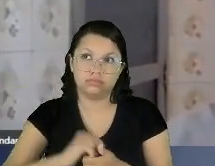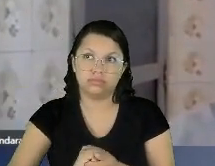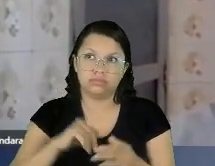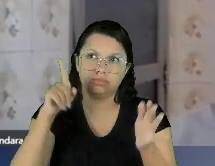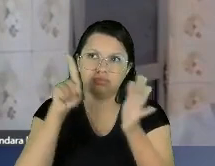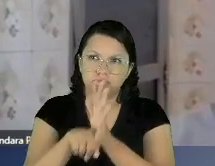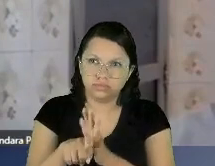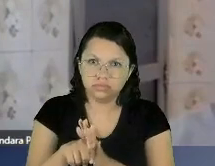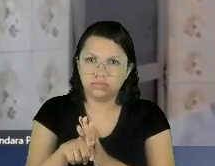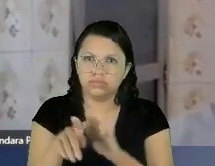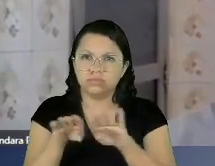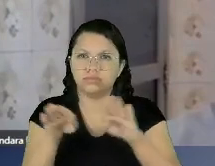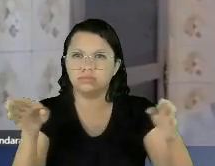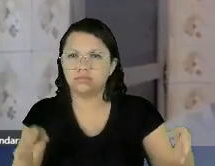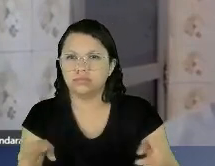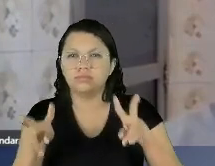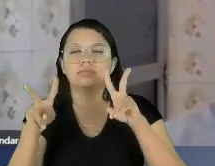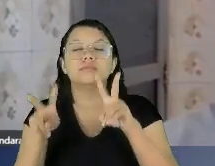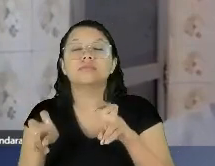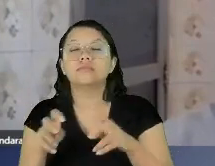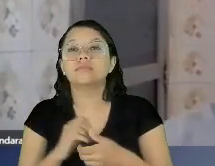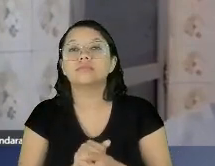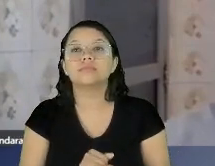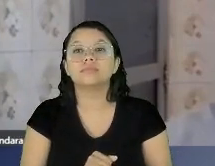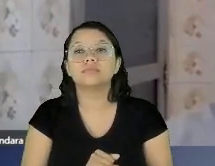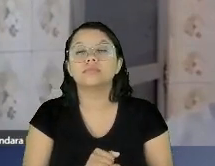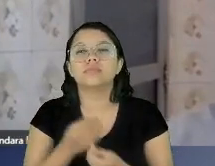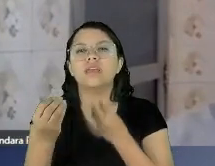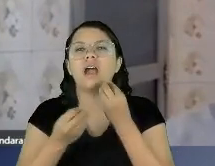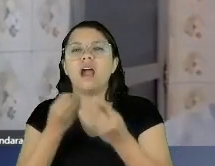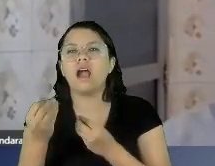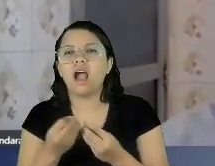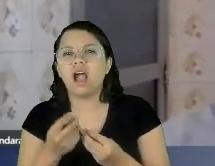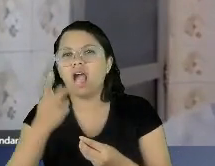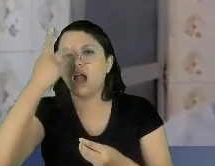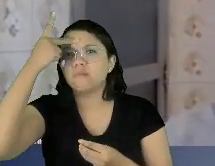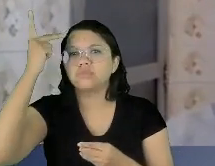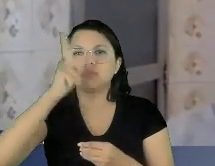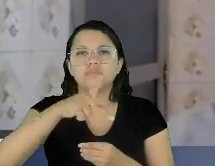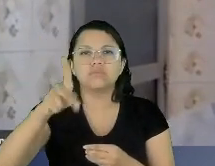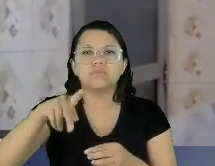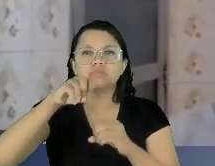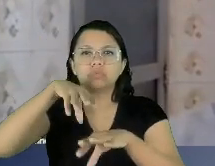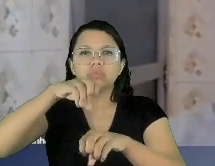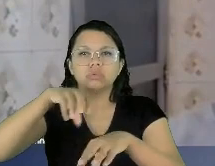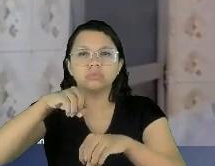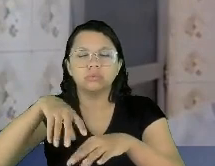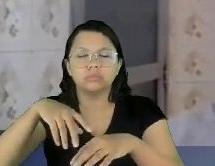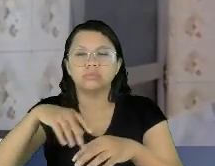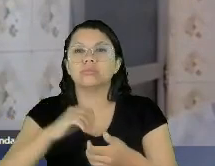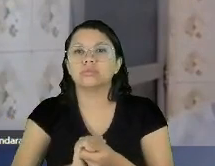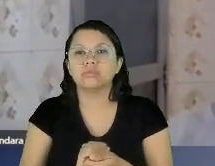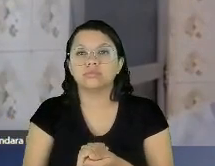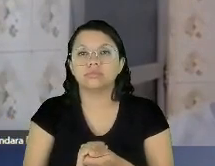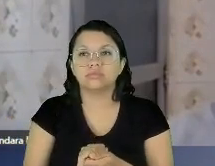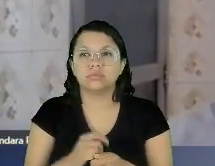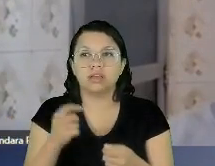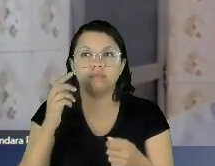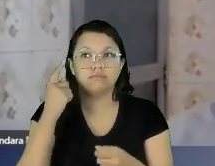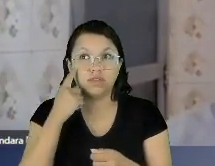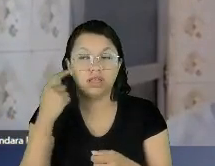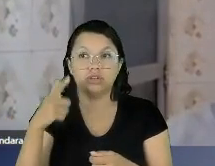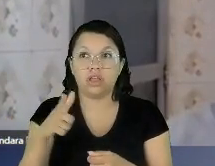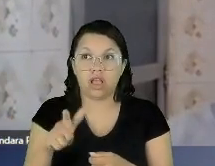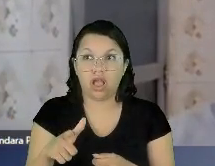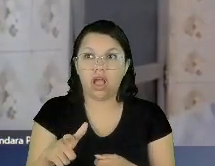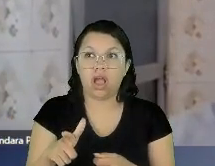Ana, que ela pergunta à mesa sobre a questão de como que os educadores precisam rever